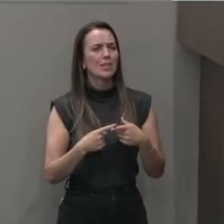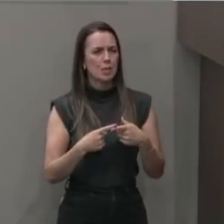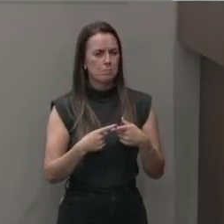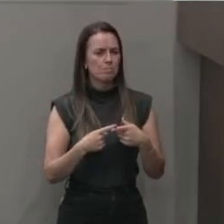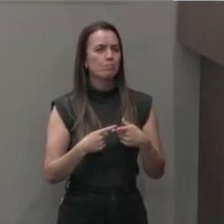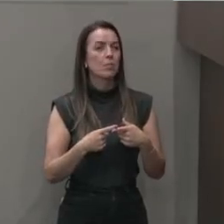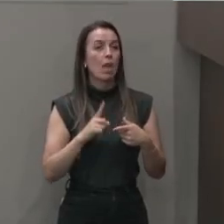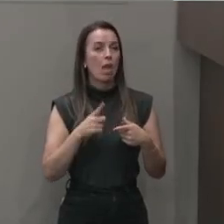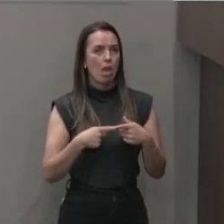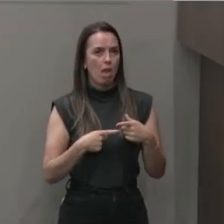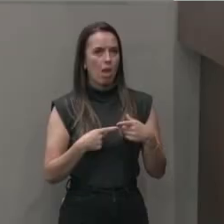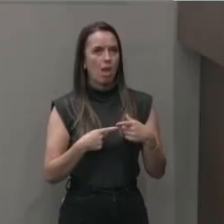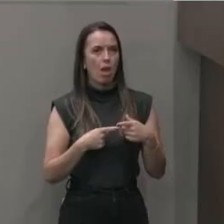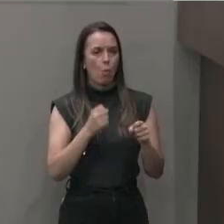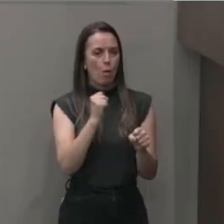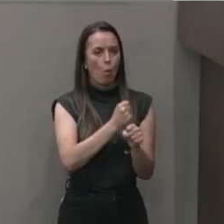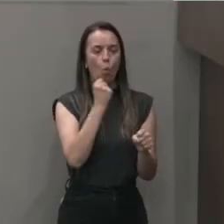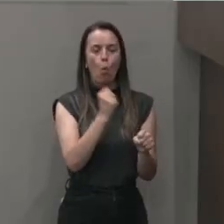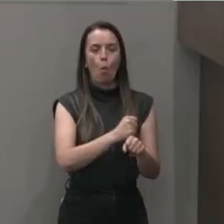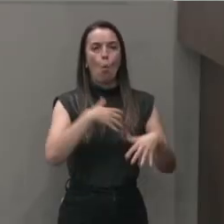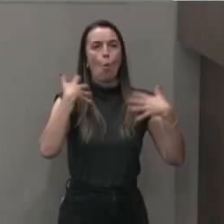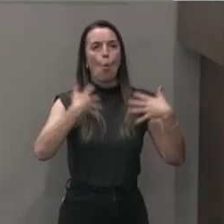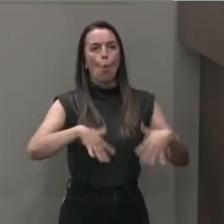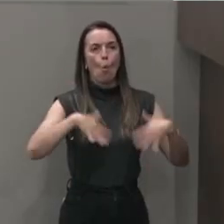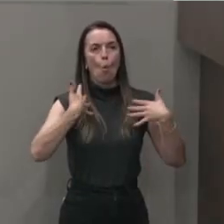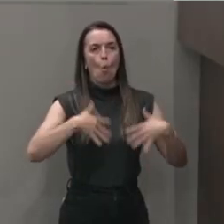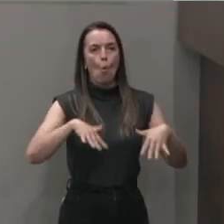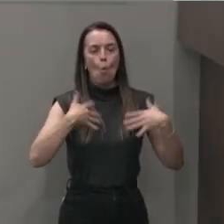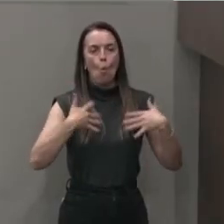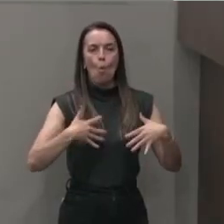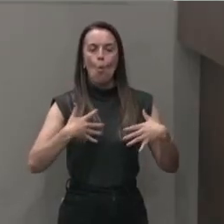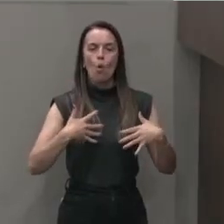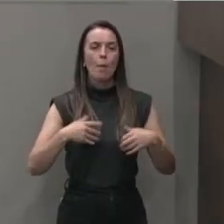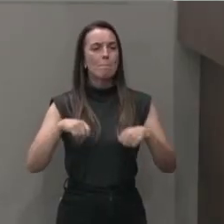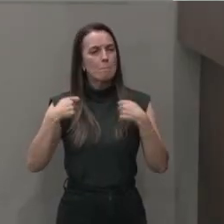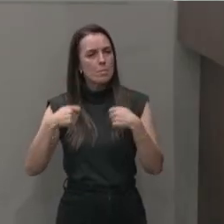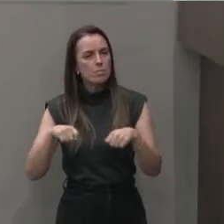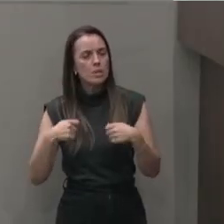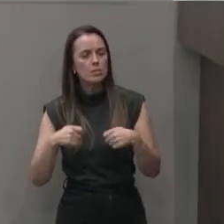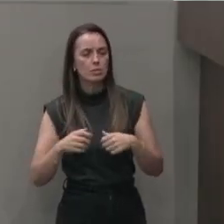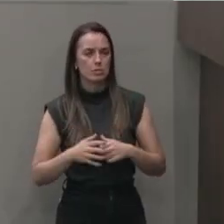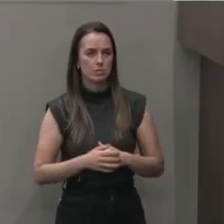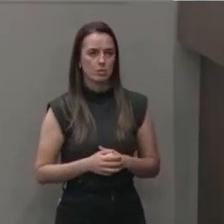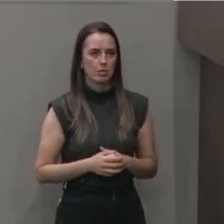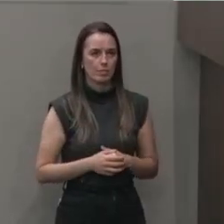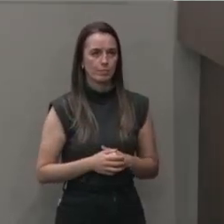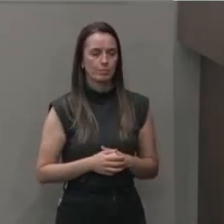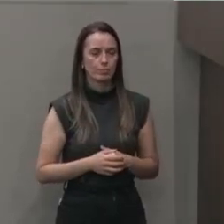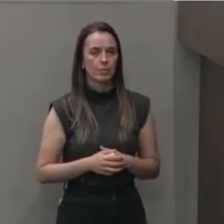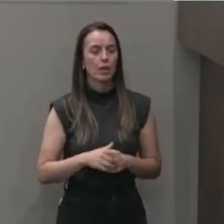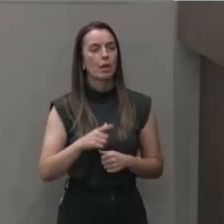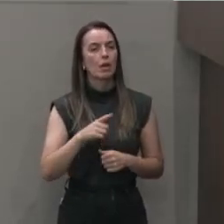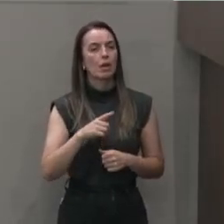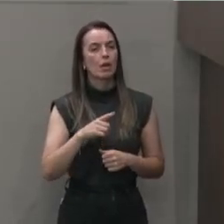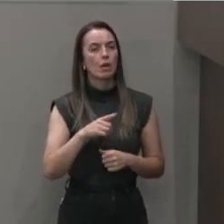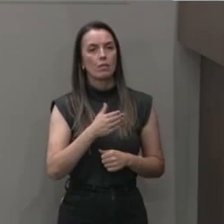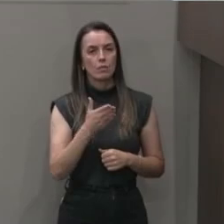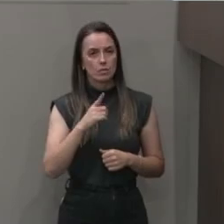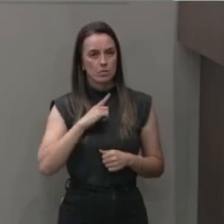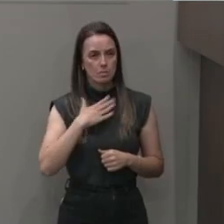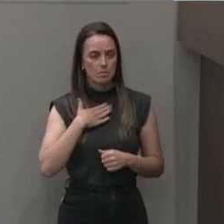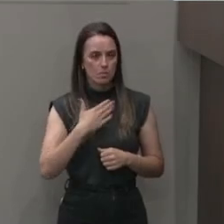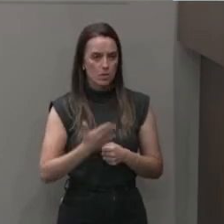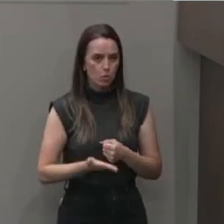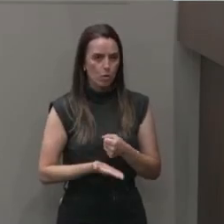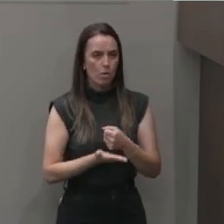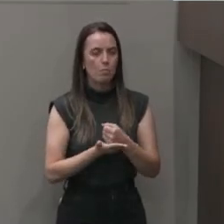porque vai trazer muito transtorno para aquela comunidade do bairro Rice. Conto com o apoio dos senhores e senhoras para que a